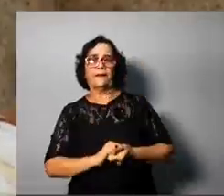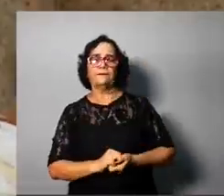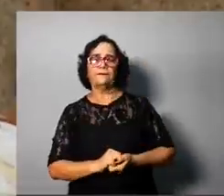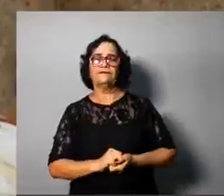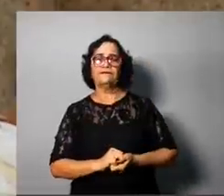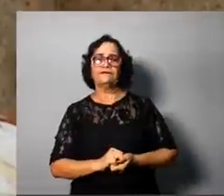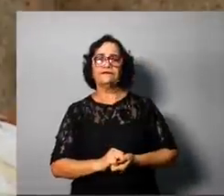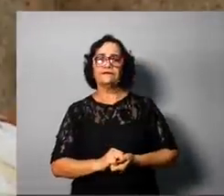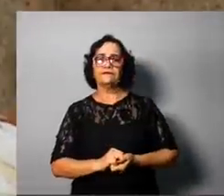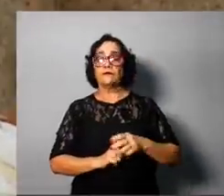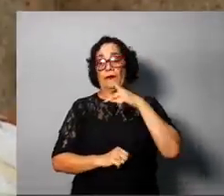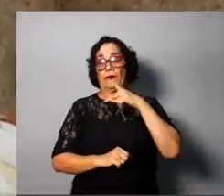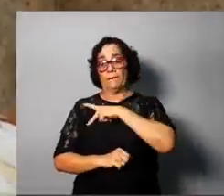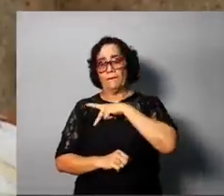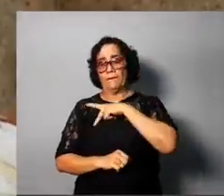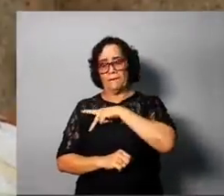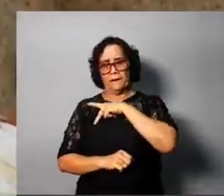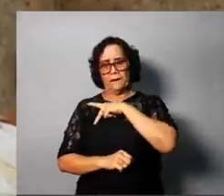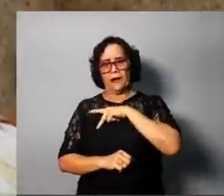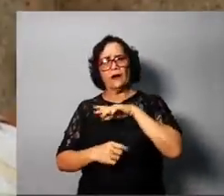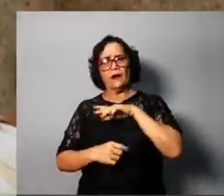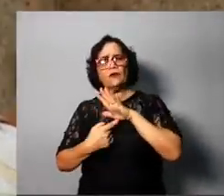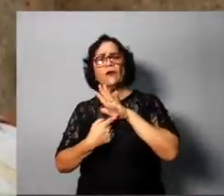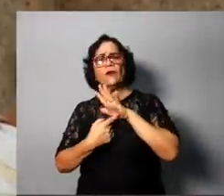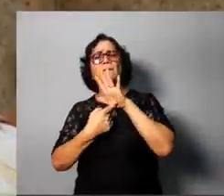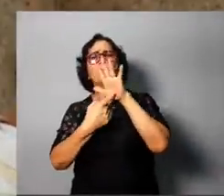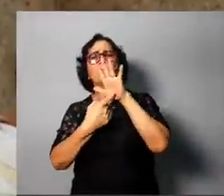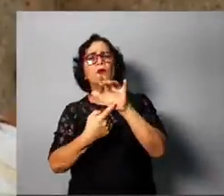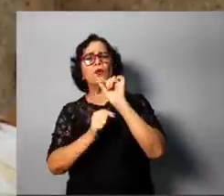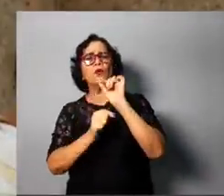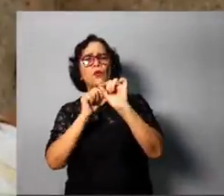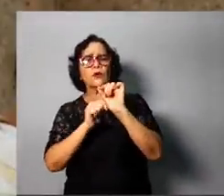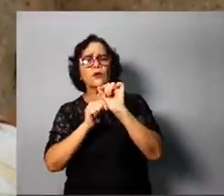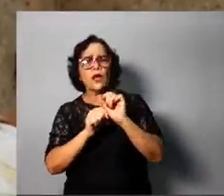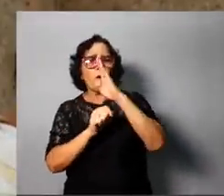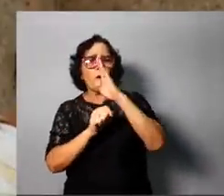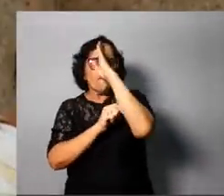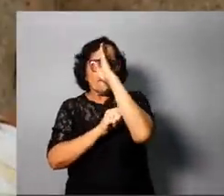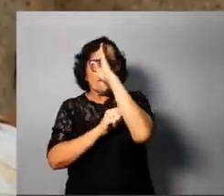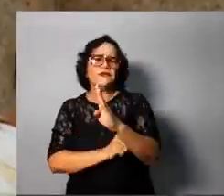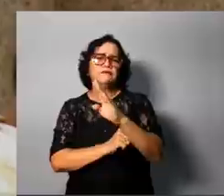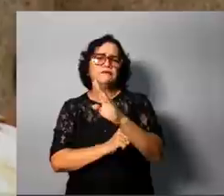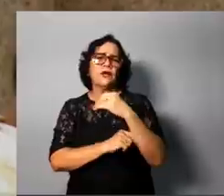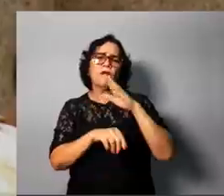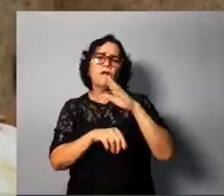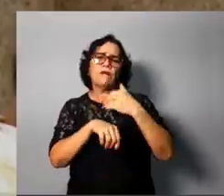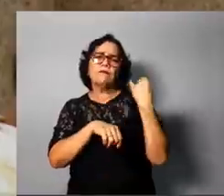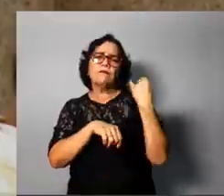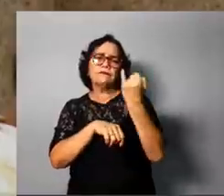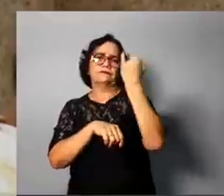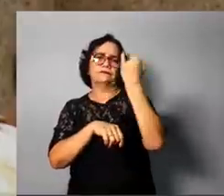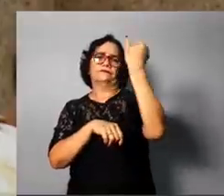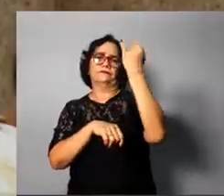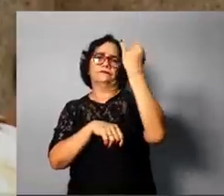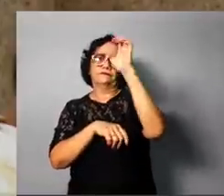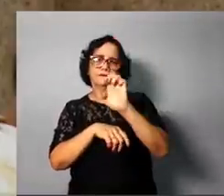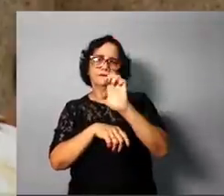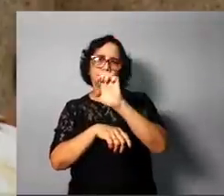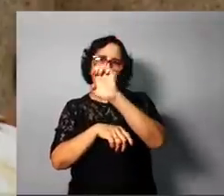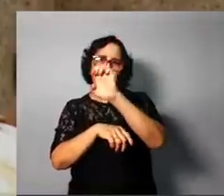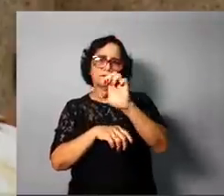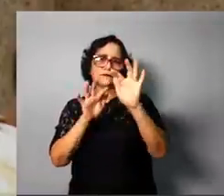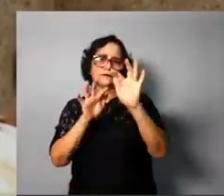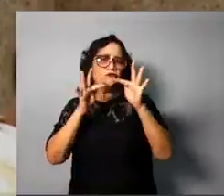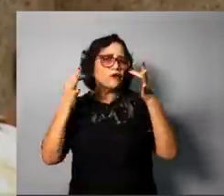Paulo nos mostra o âmago do Evangelho da família, a boa